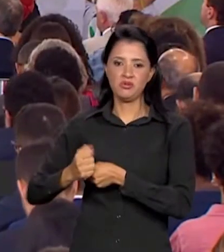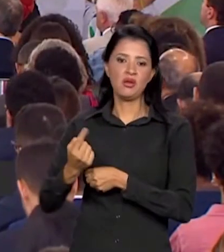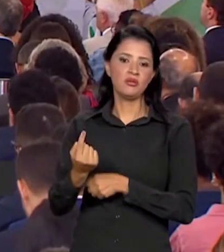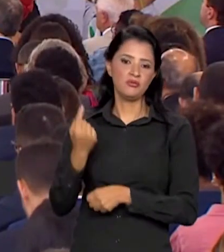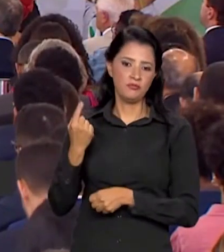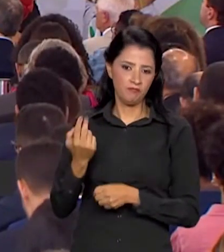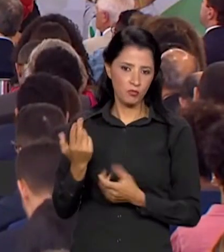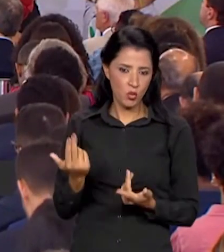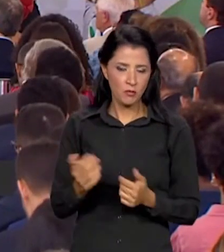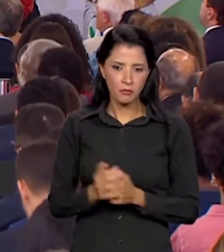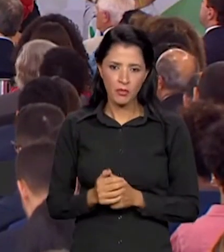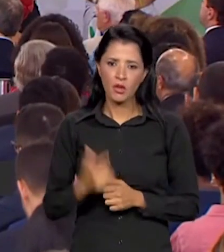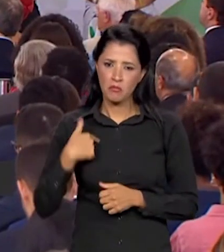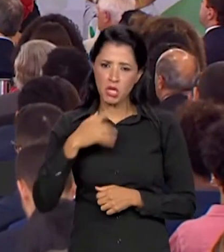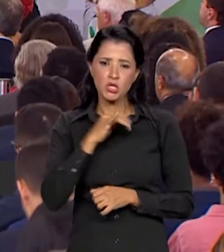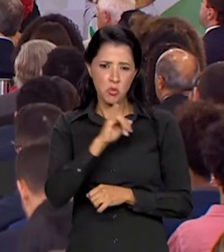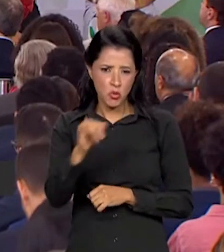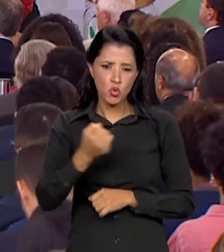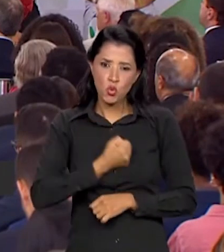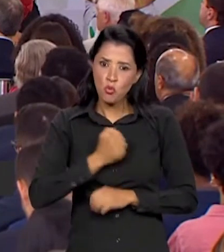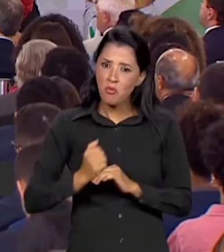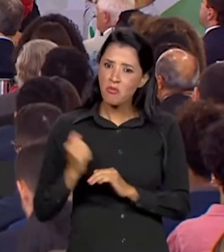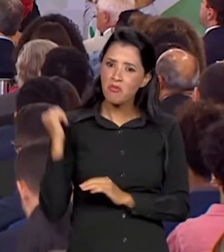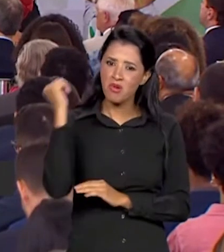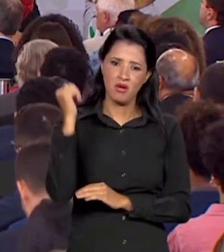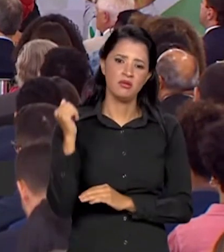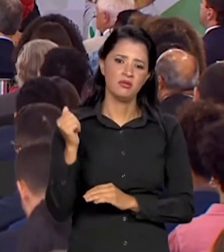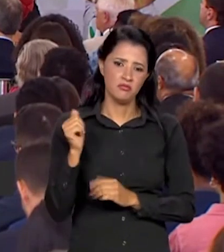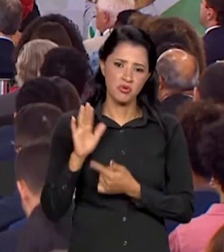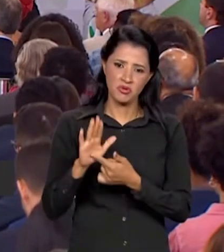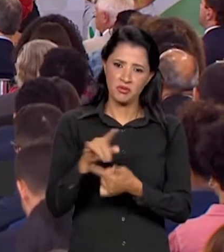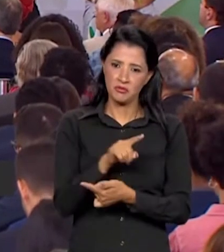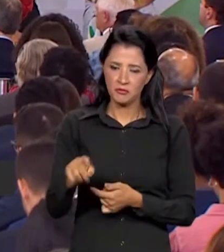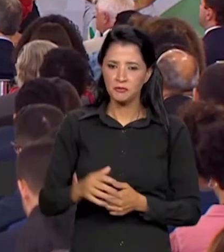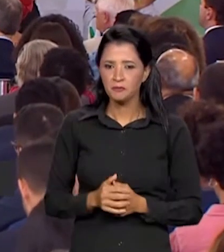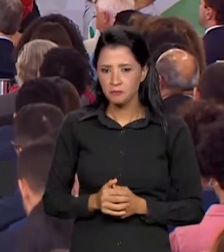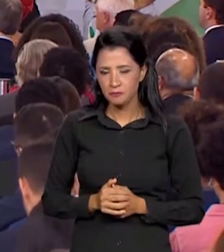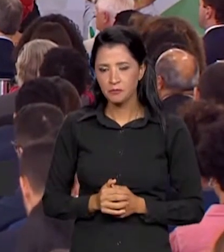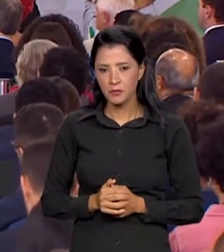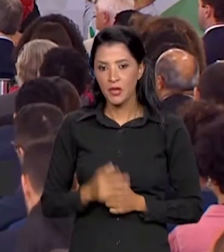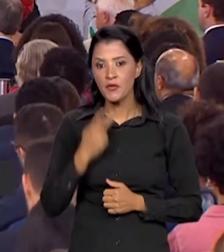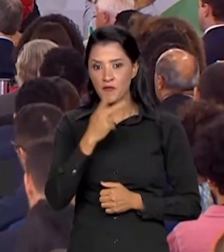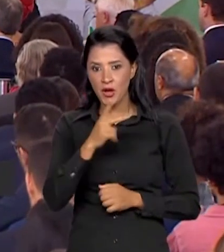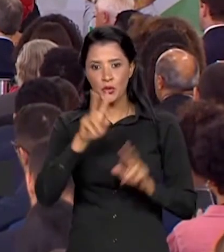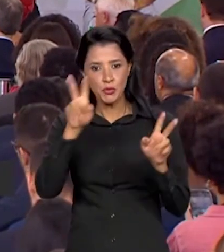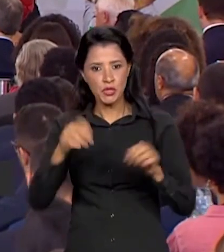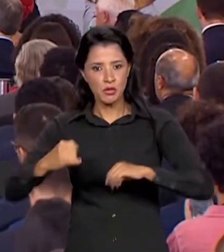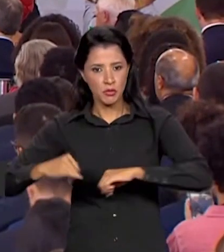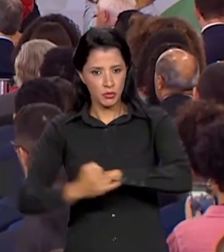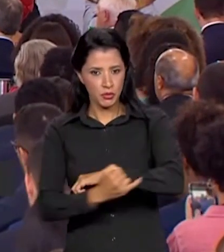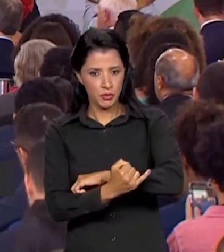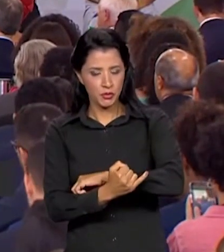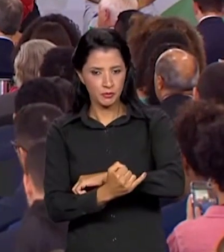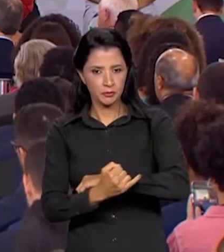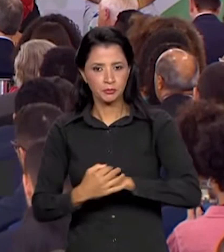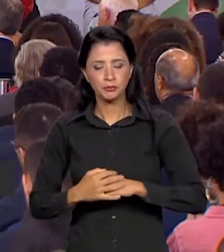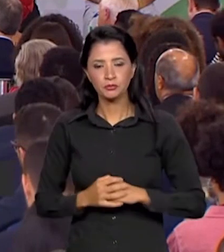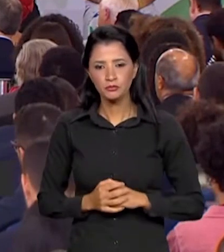eu posso dar um número maior para vocês. Em se tratando de infraestrutura,